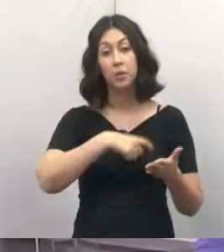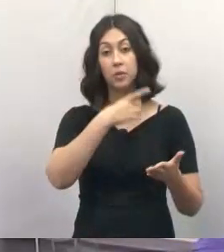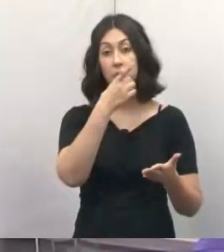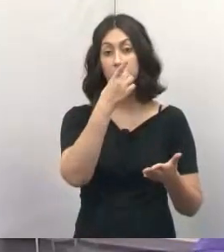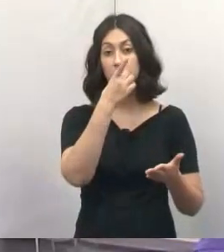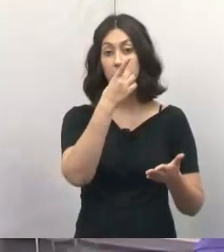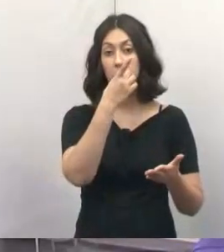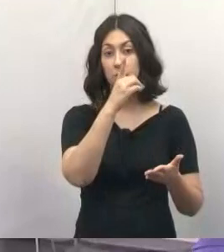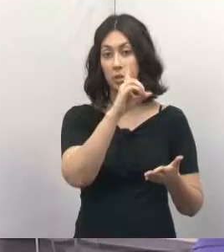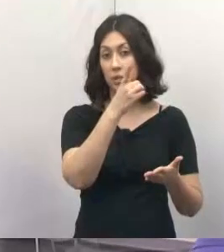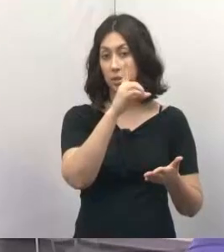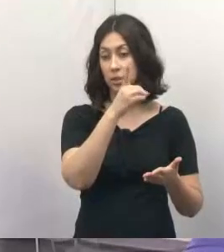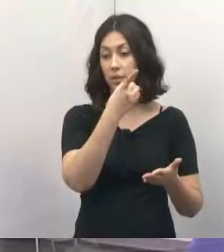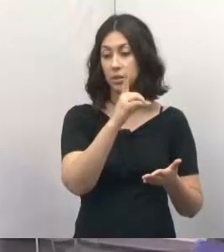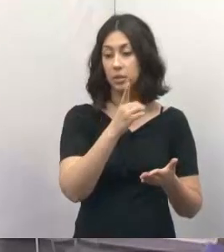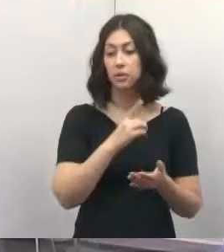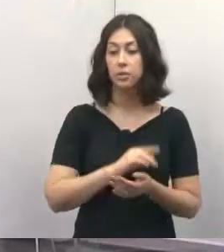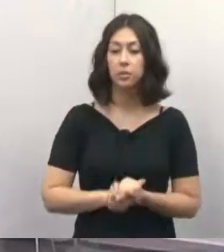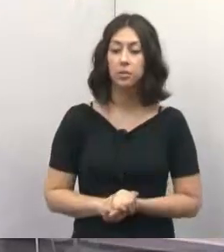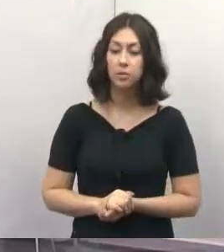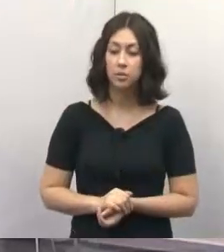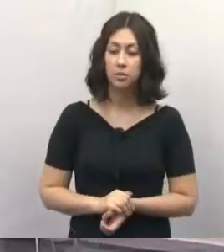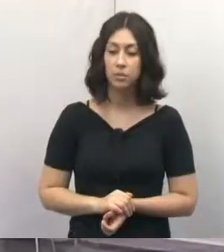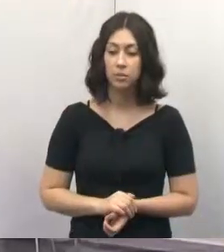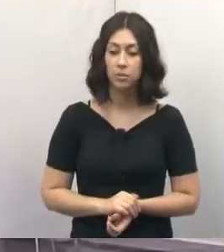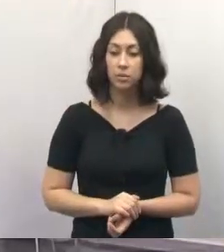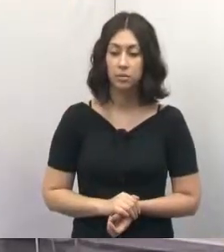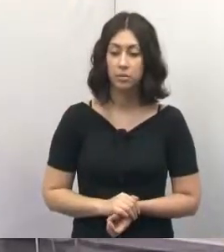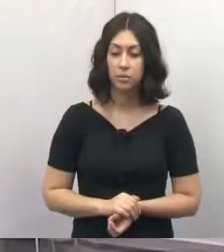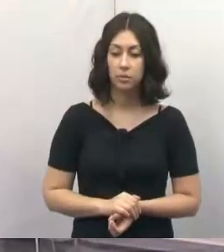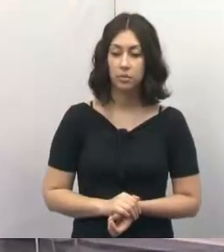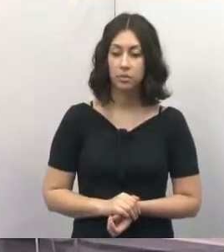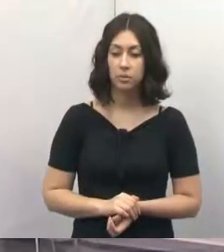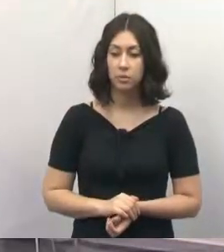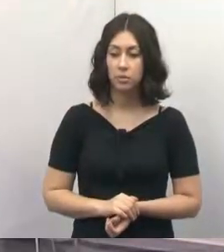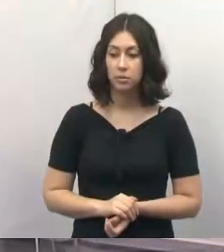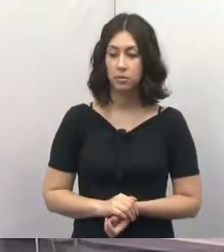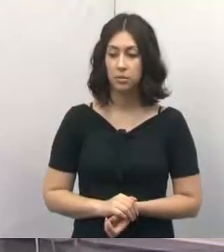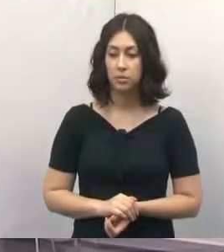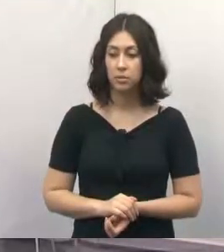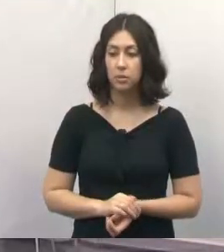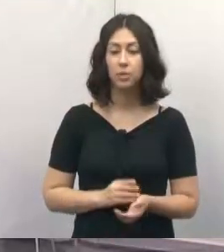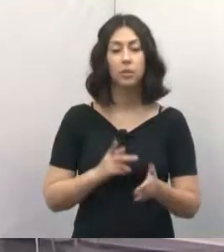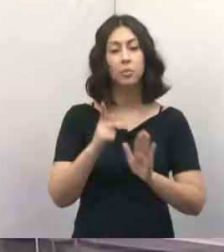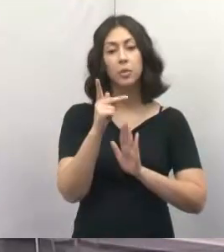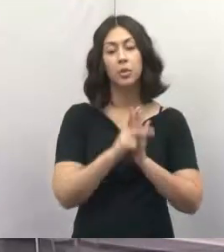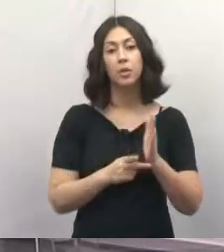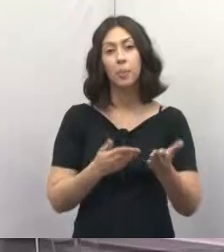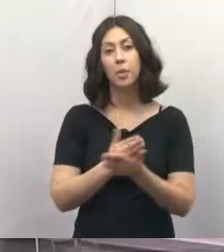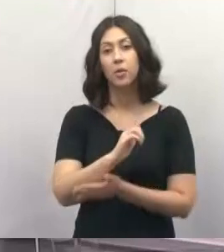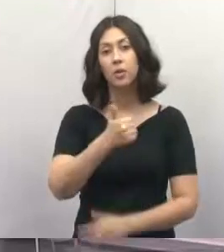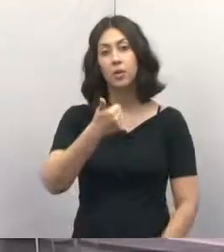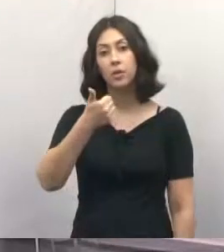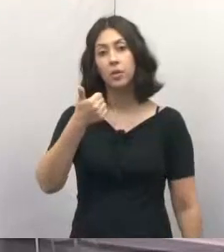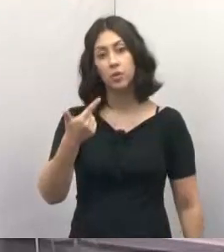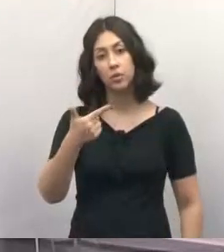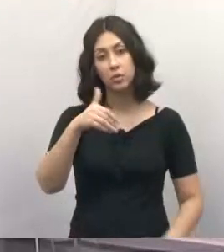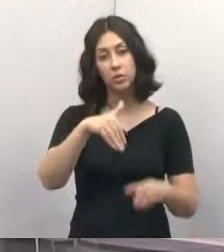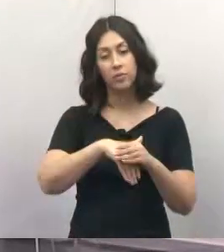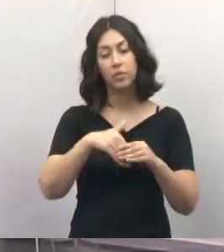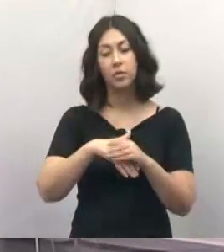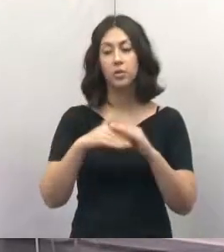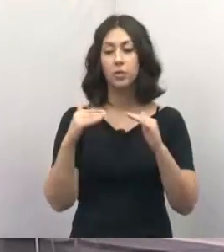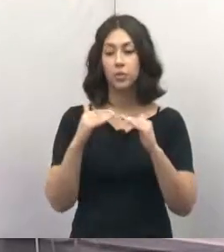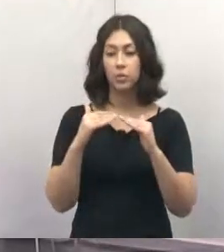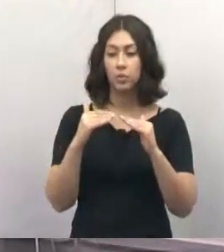de pagamento instantâneo PIX e da outras providências. O projeto foi aprovado por 12 votos favoráveis, nenhum